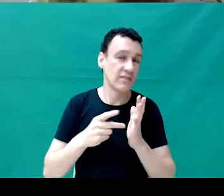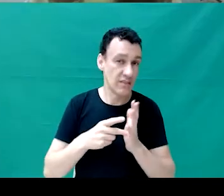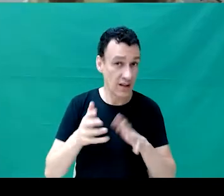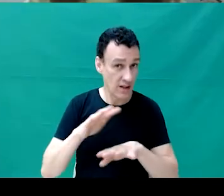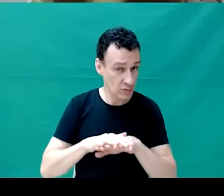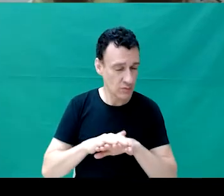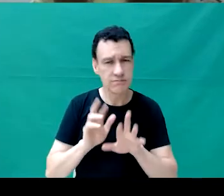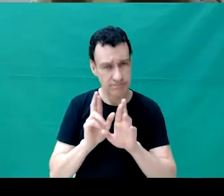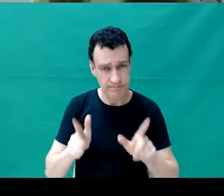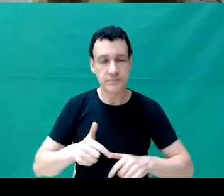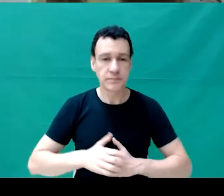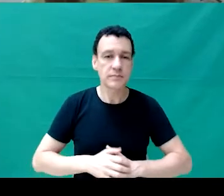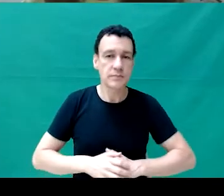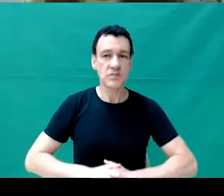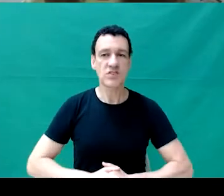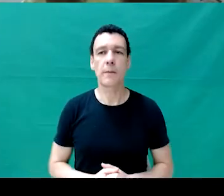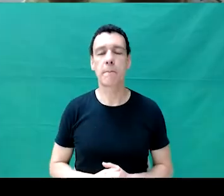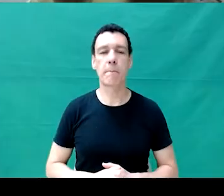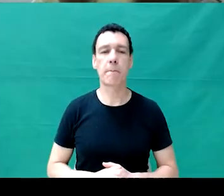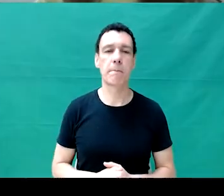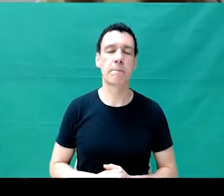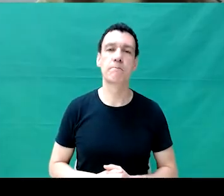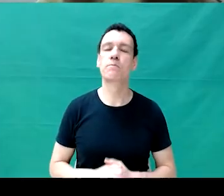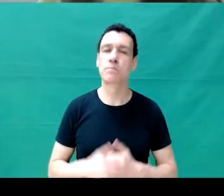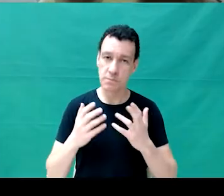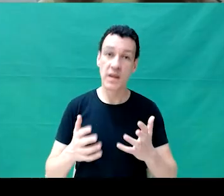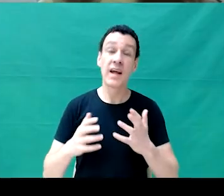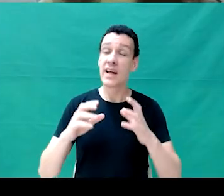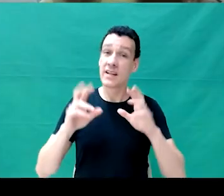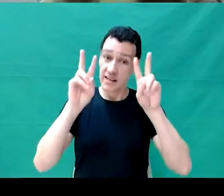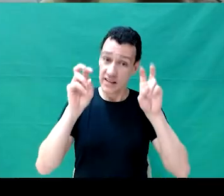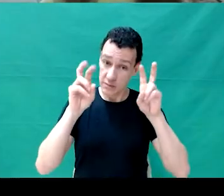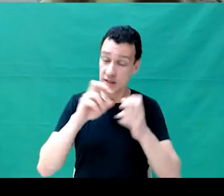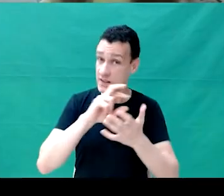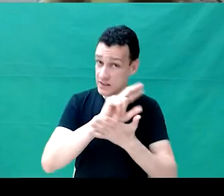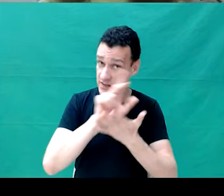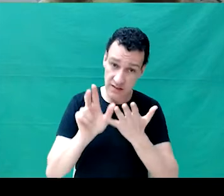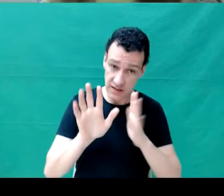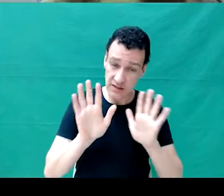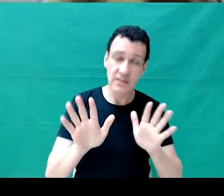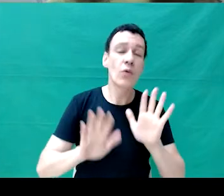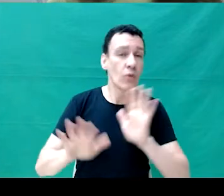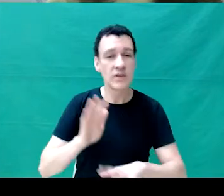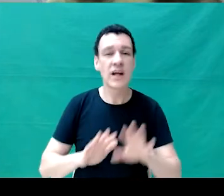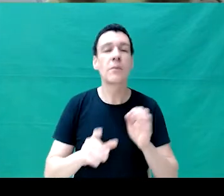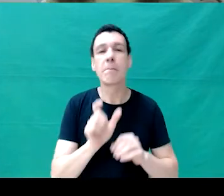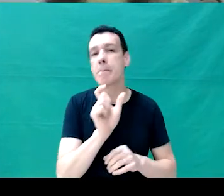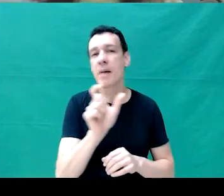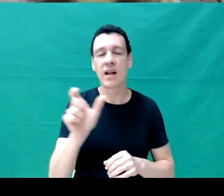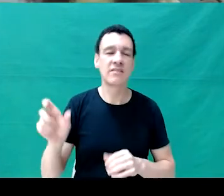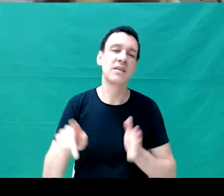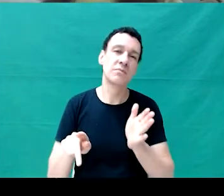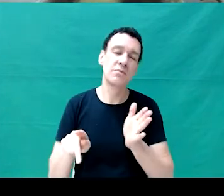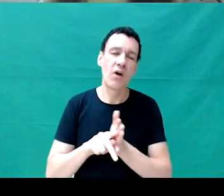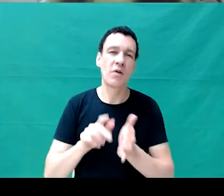aí, quando a gente fala em diversidade, a questão de palavras racistas,